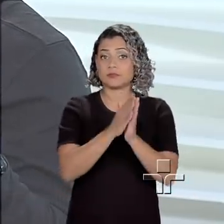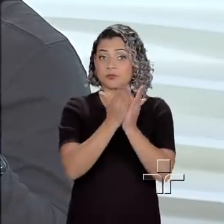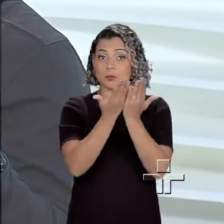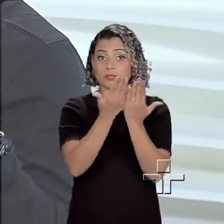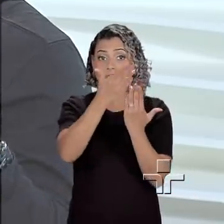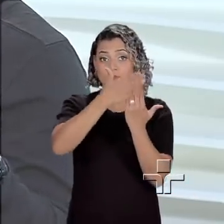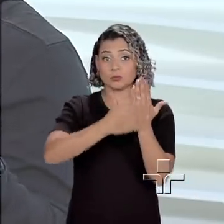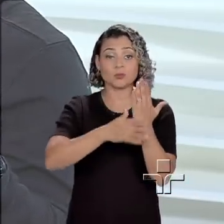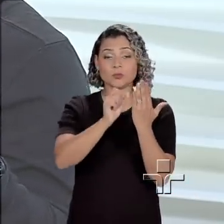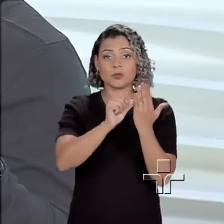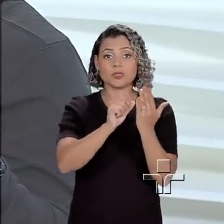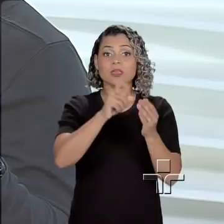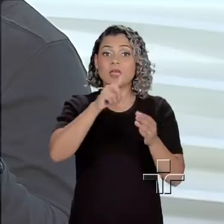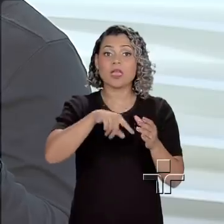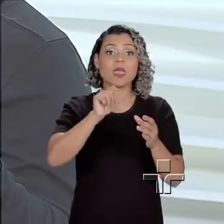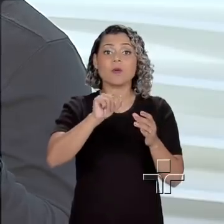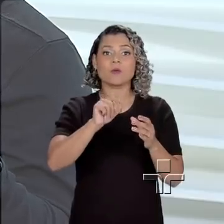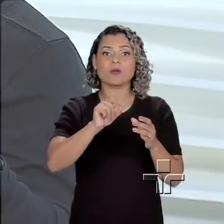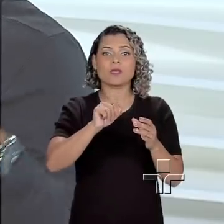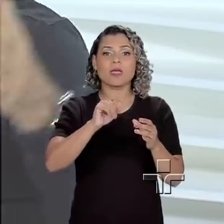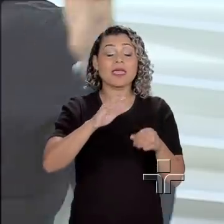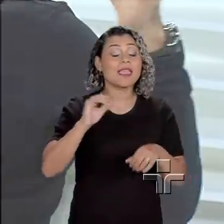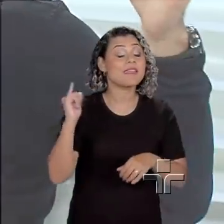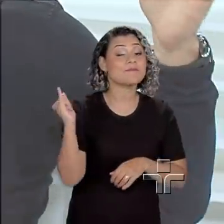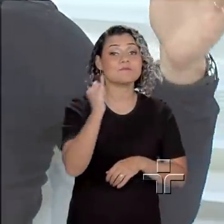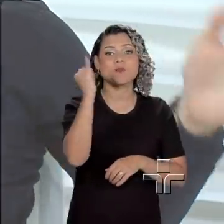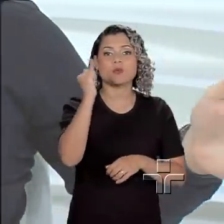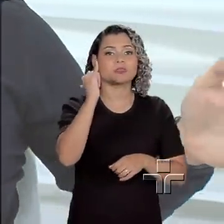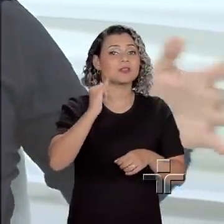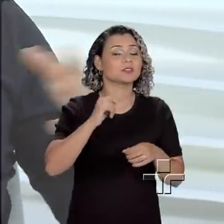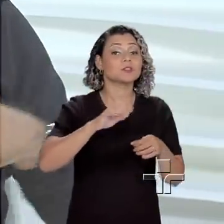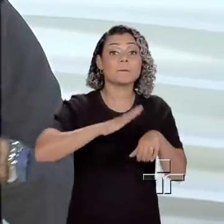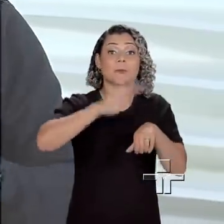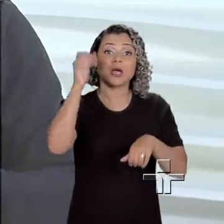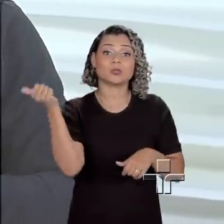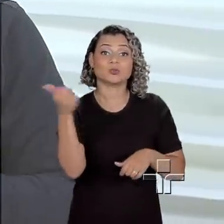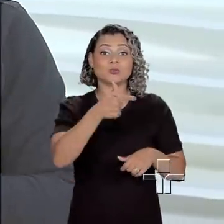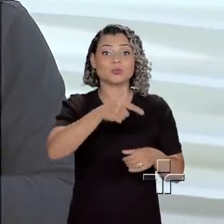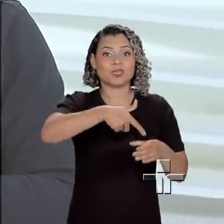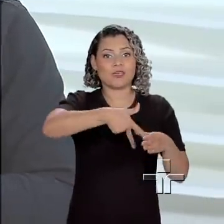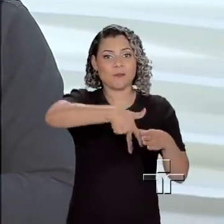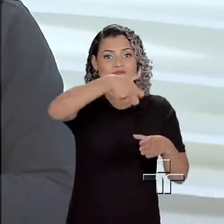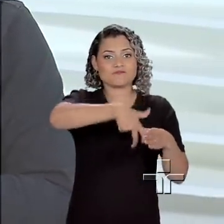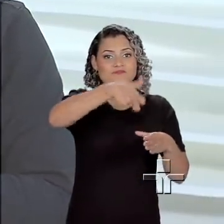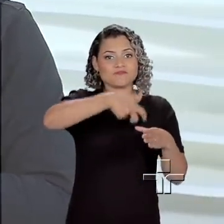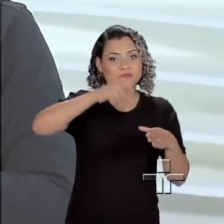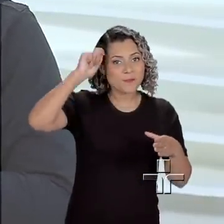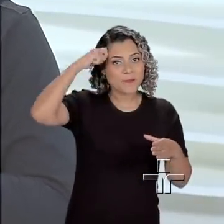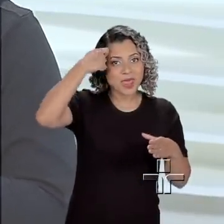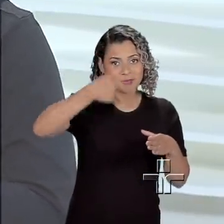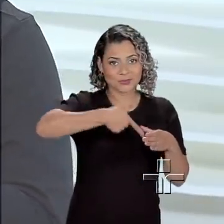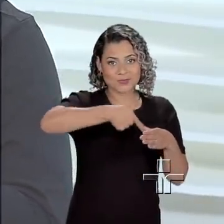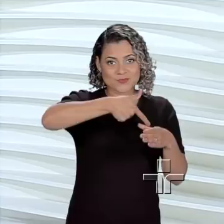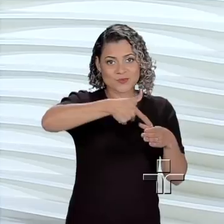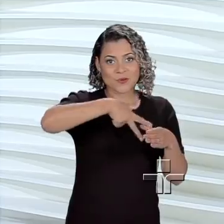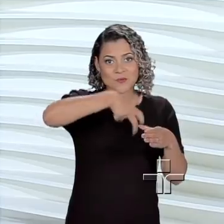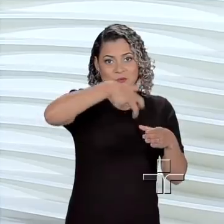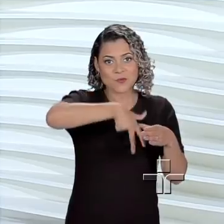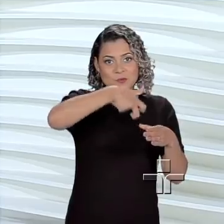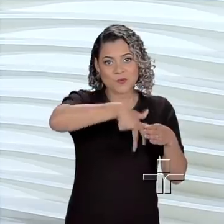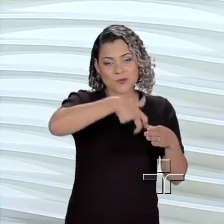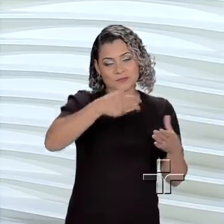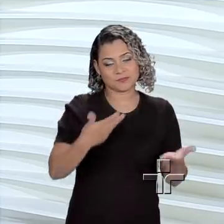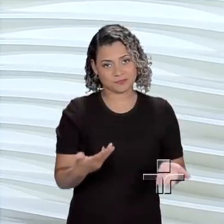o novo óleo, data is the new oil, e em 1911, Sim, 1910,